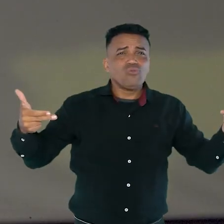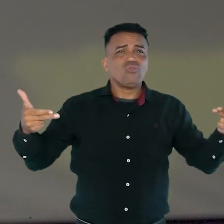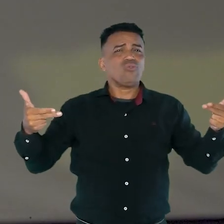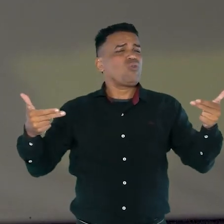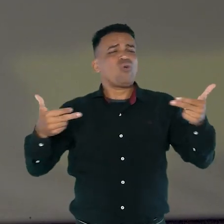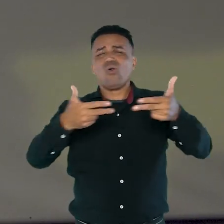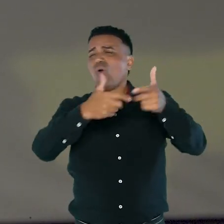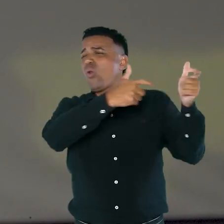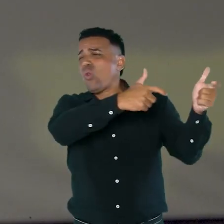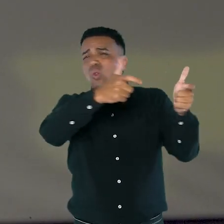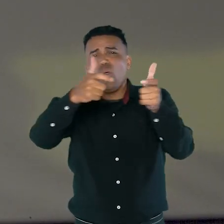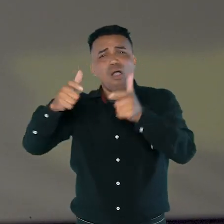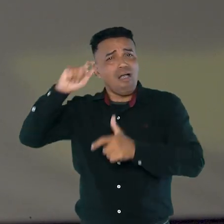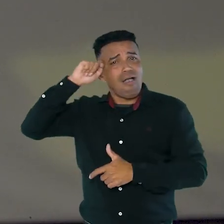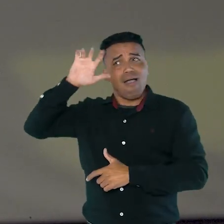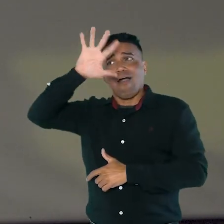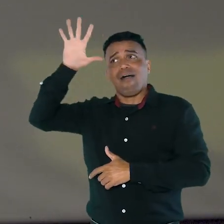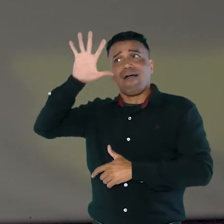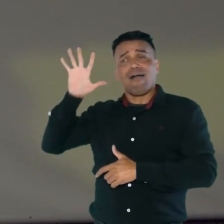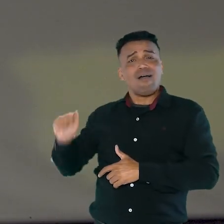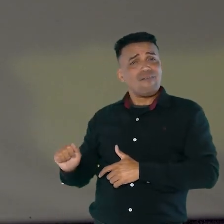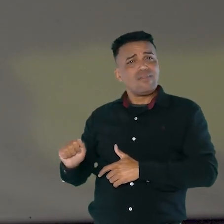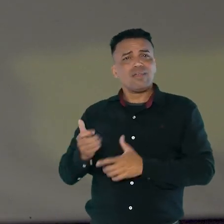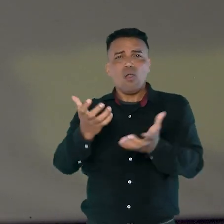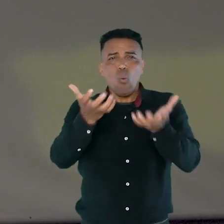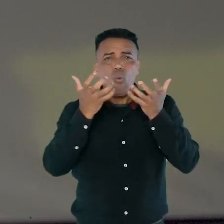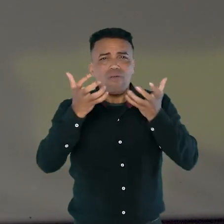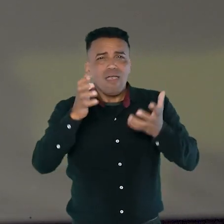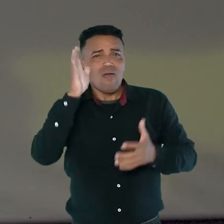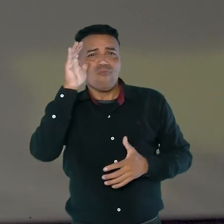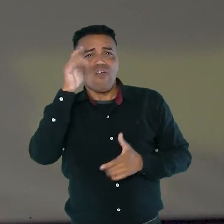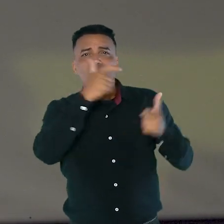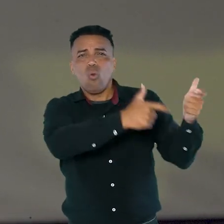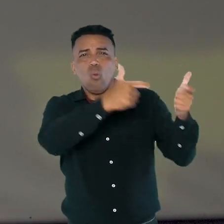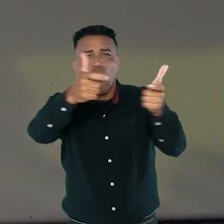São Paulo. Eu quero ver,